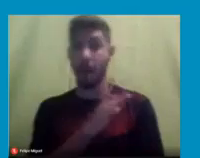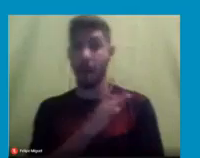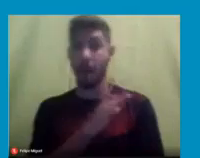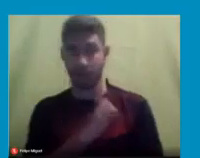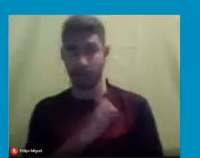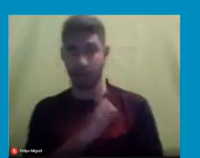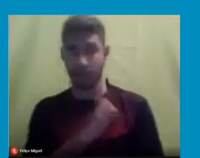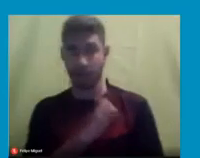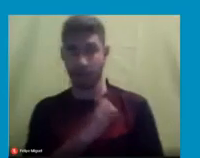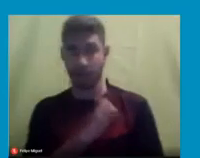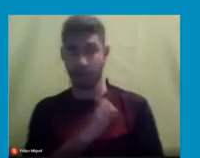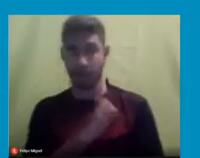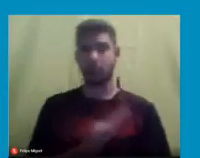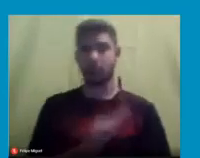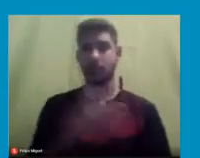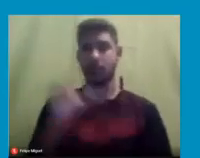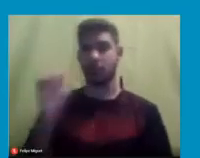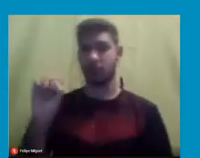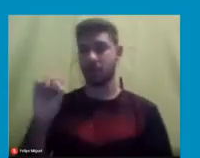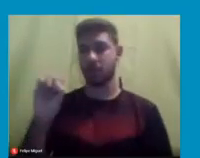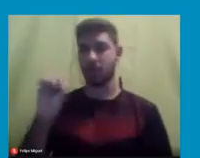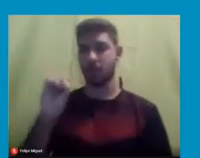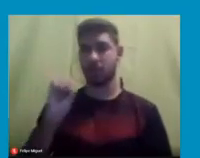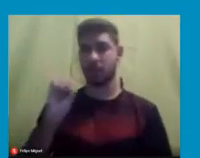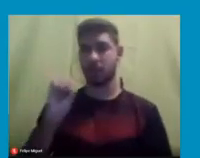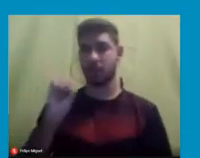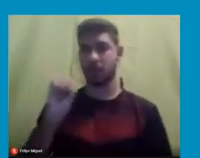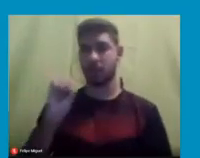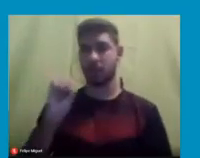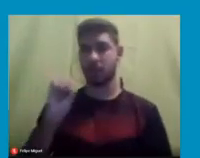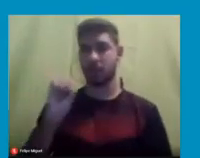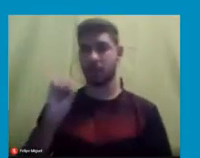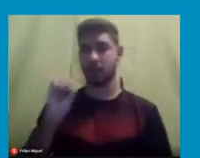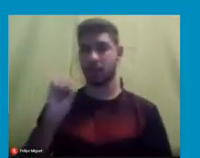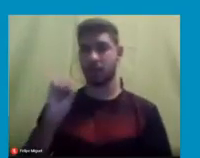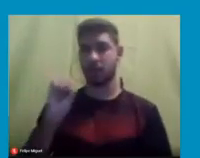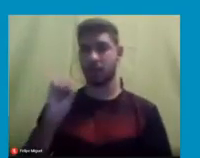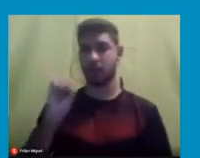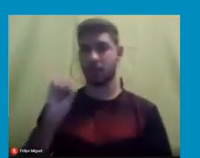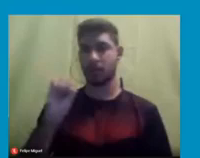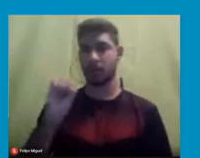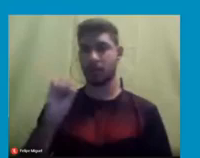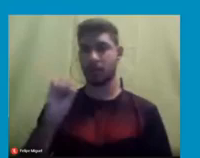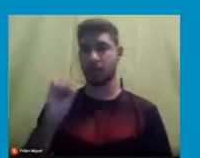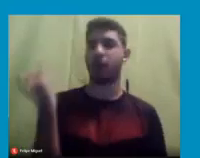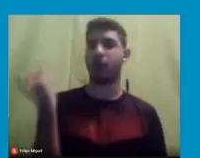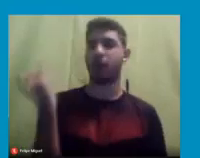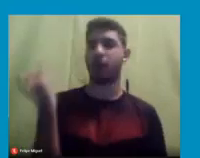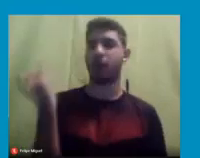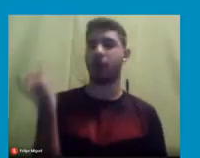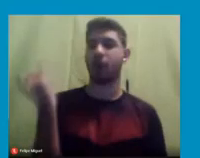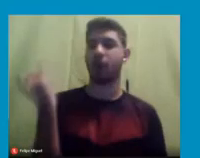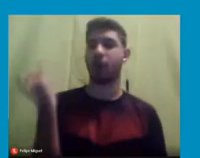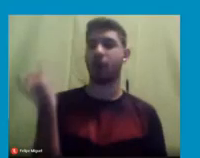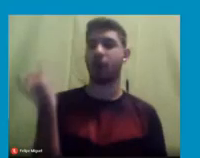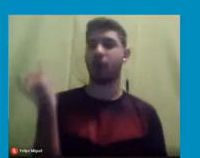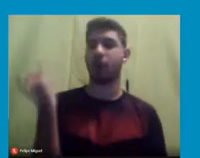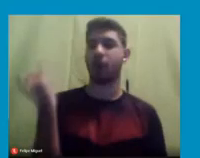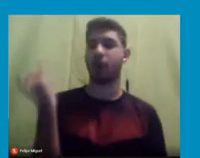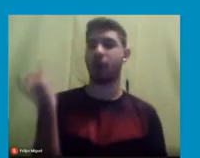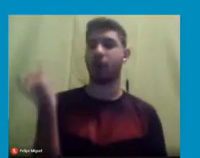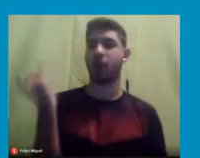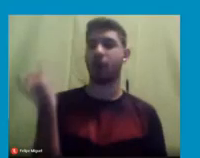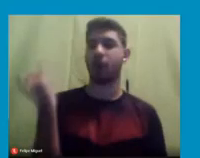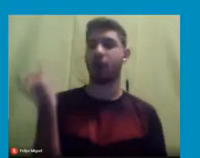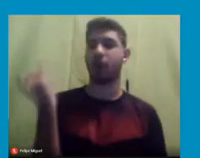grande amigo, Salles Augusto dos Santos, que lutou comigo em uma coisa muito importante, que por acaso, Carlos, você não vai